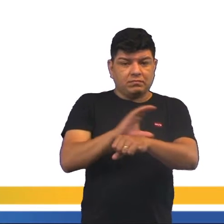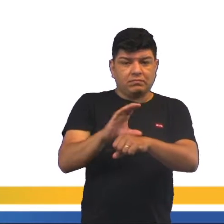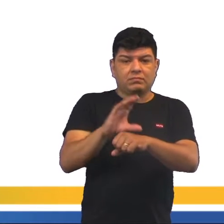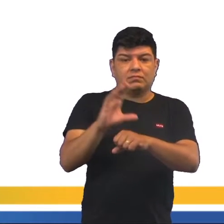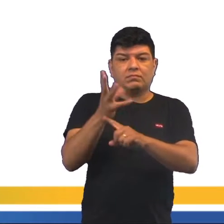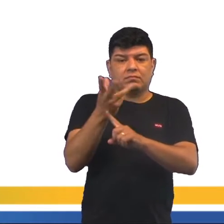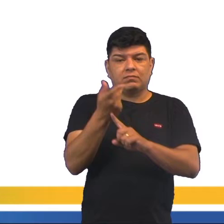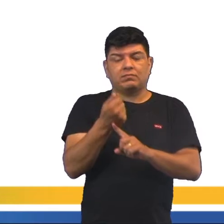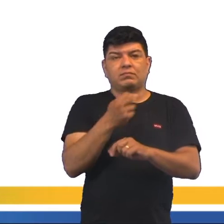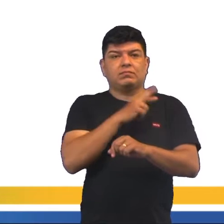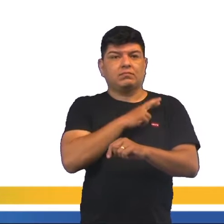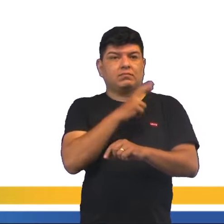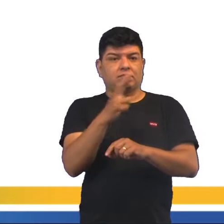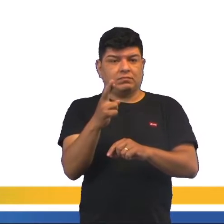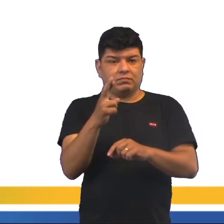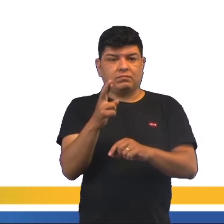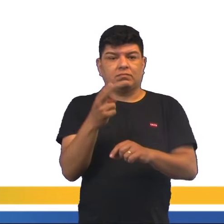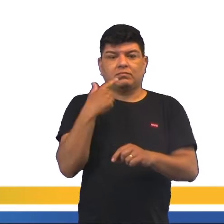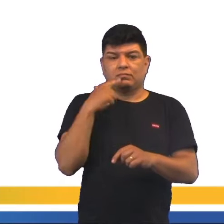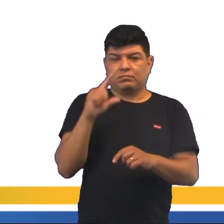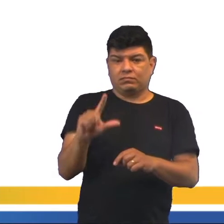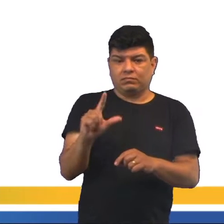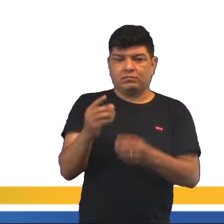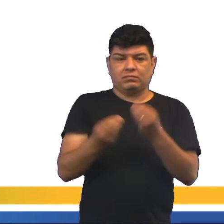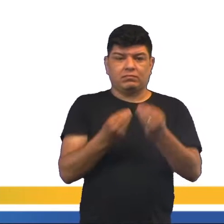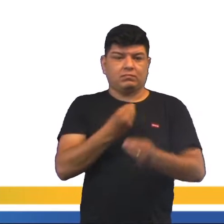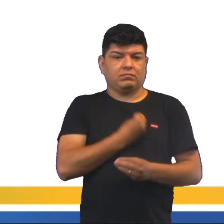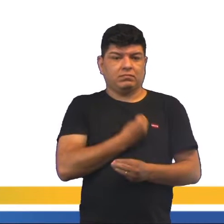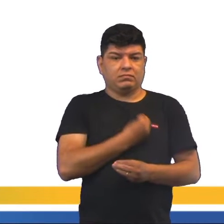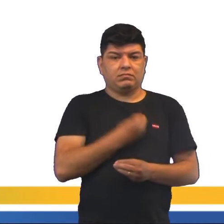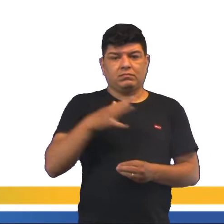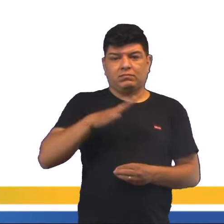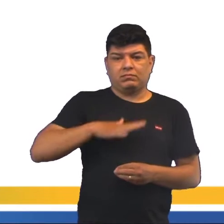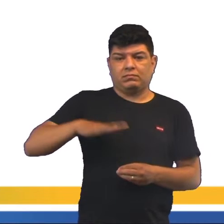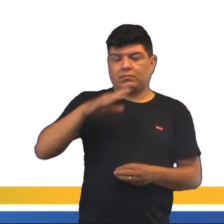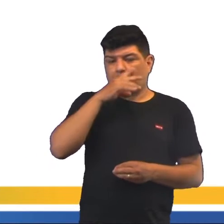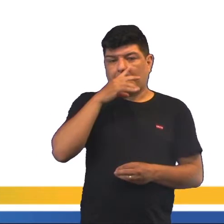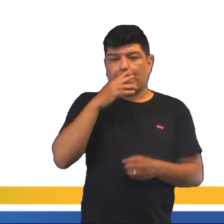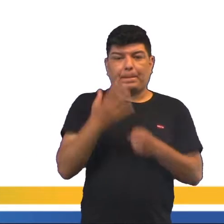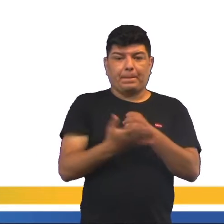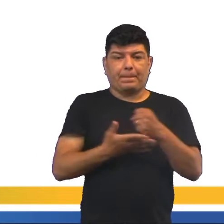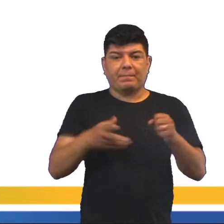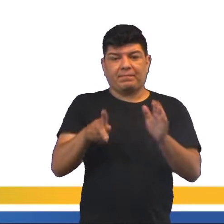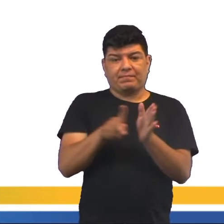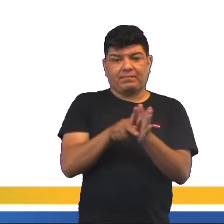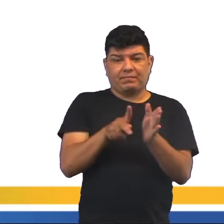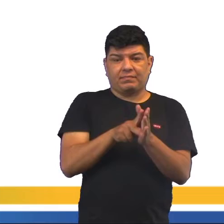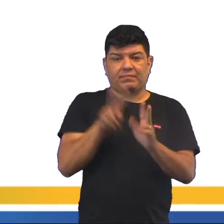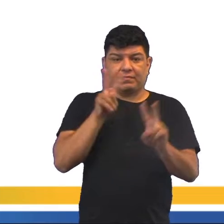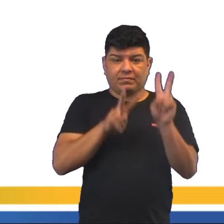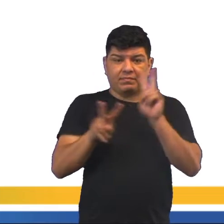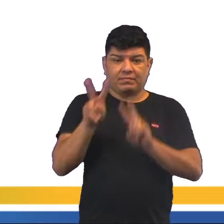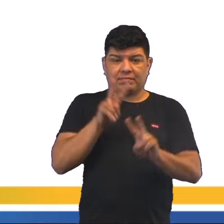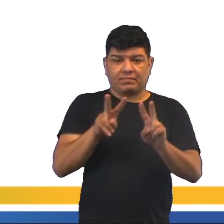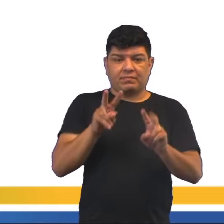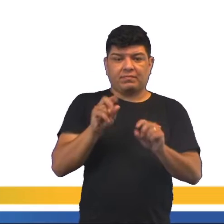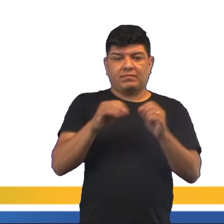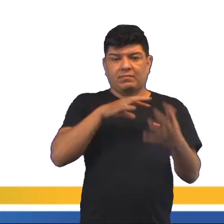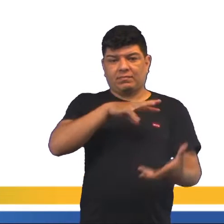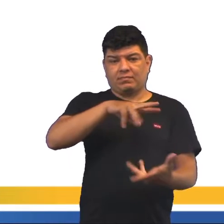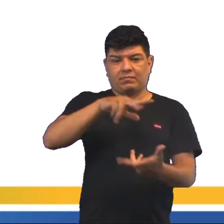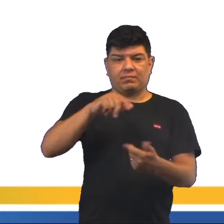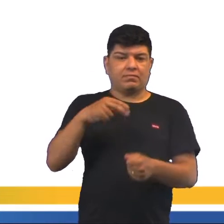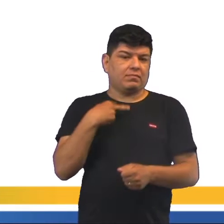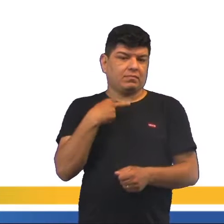hábitos, religião, idioma e formas de vida em geral, com base na etnia própria. A visão etnocêntrica de mundo